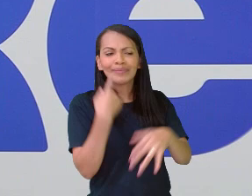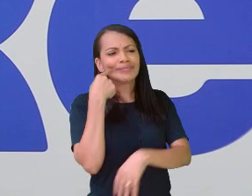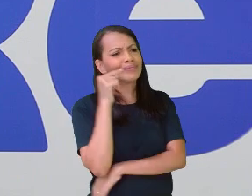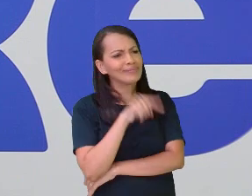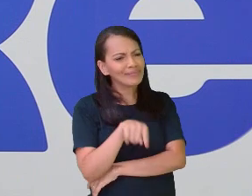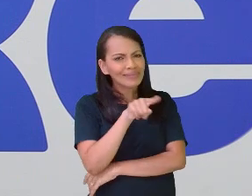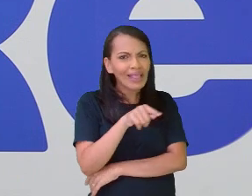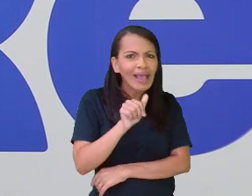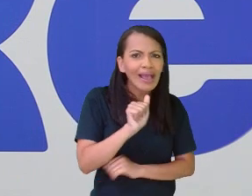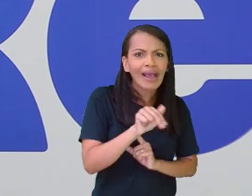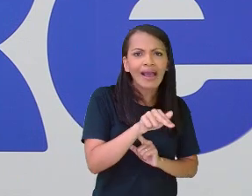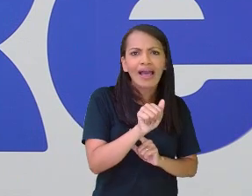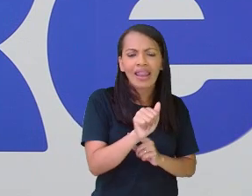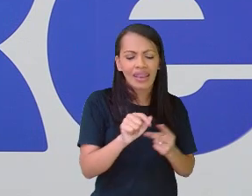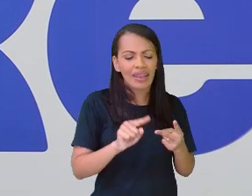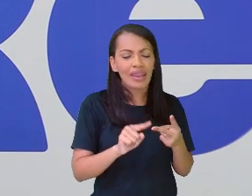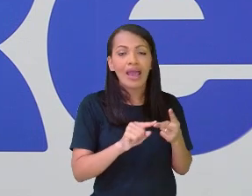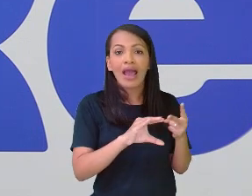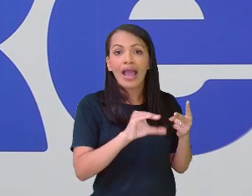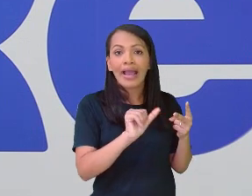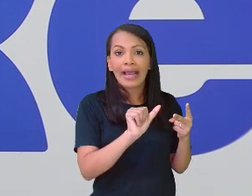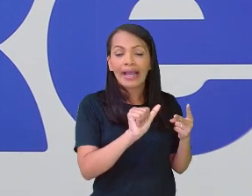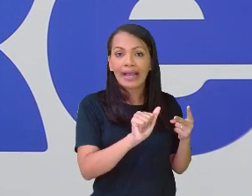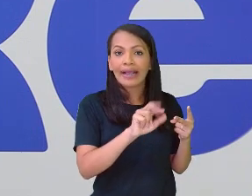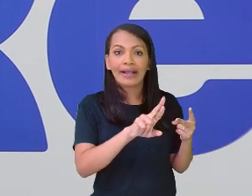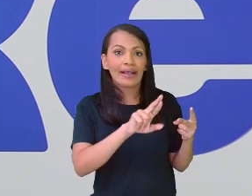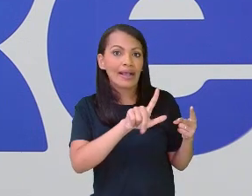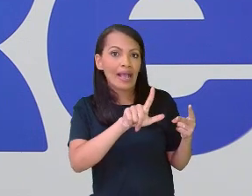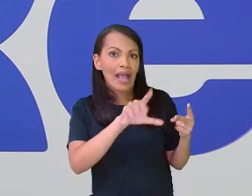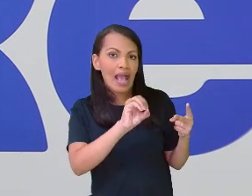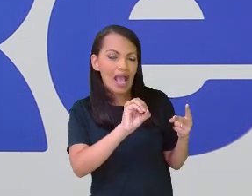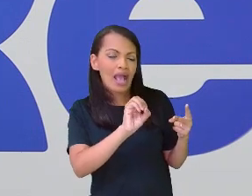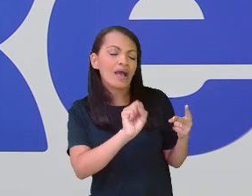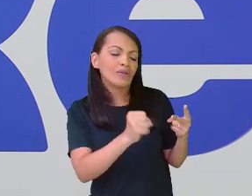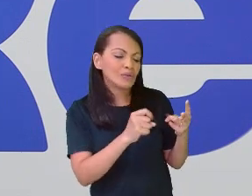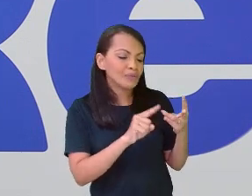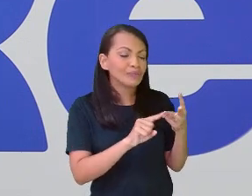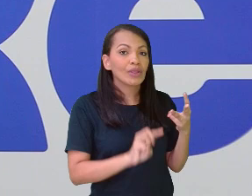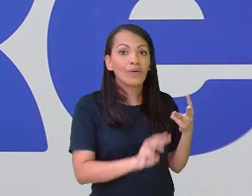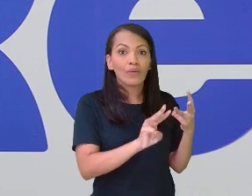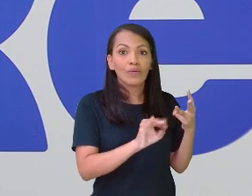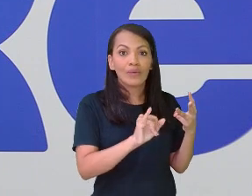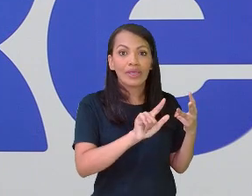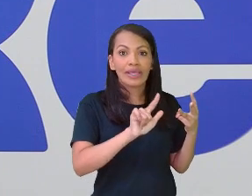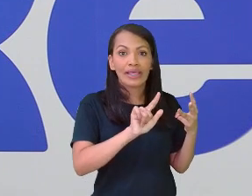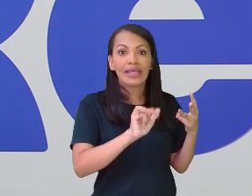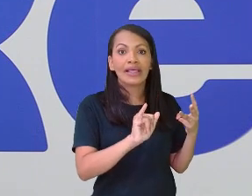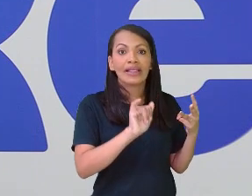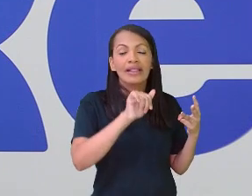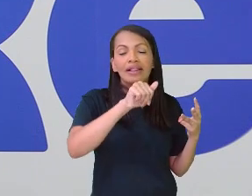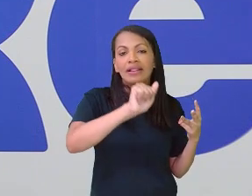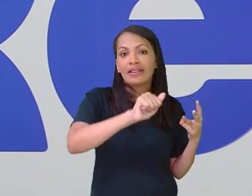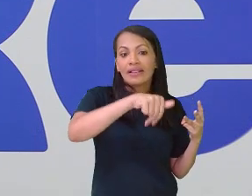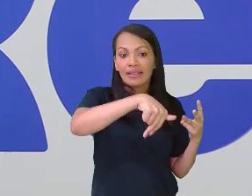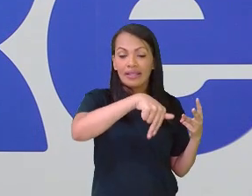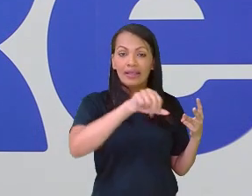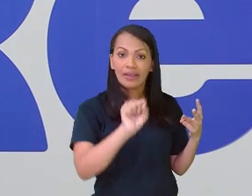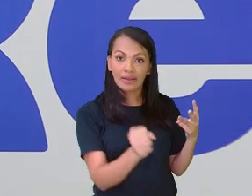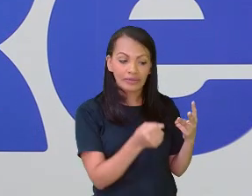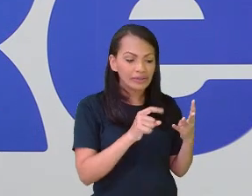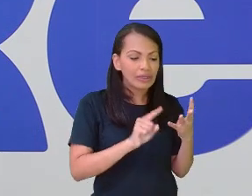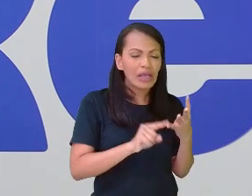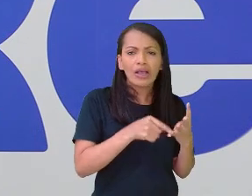chat. A Ana, o Carlos, o Williams e o Caio já estão aqui dando bom dia, já